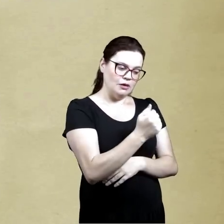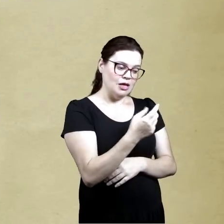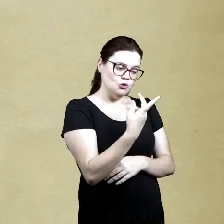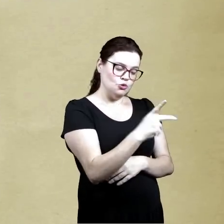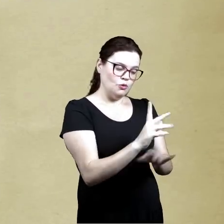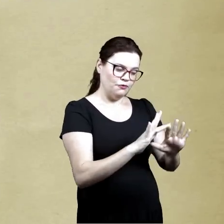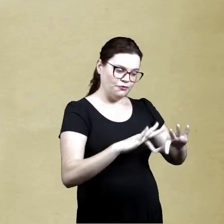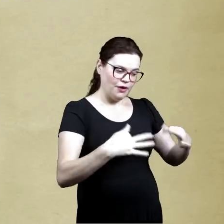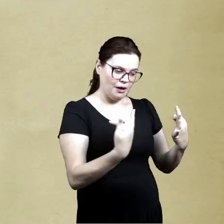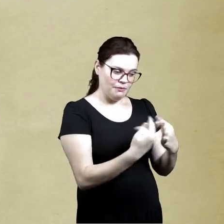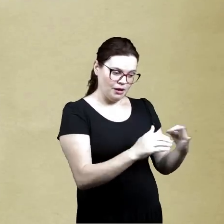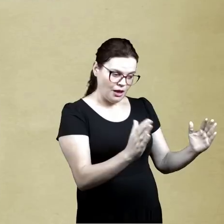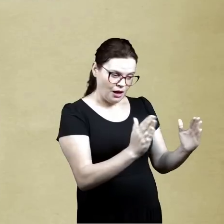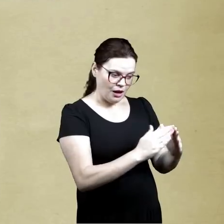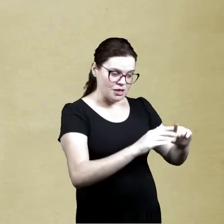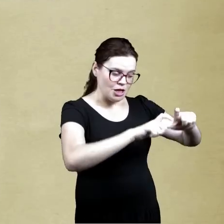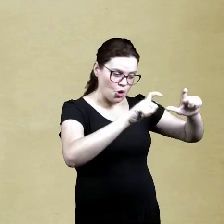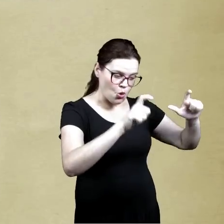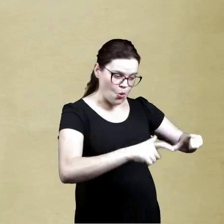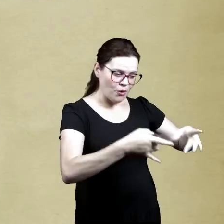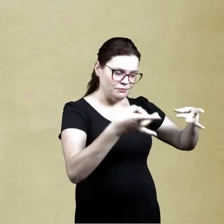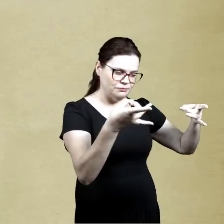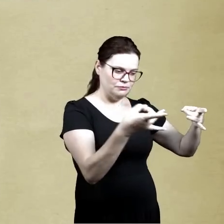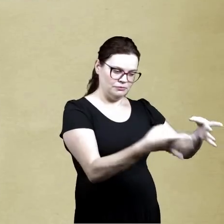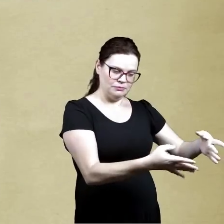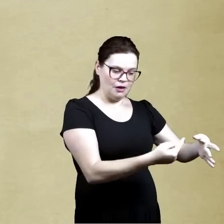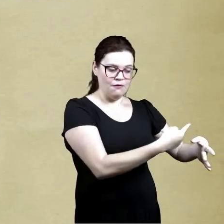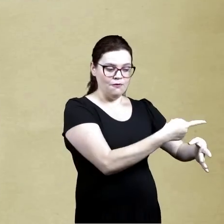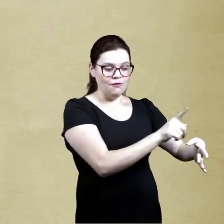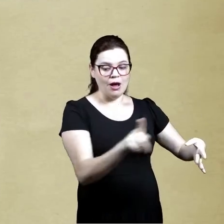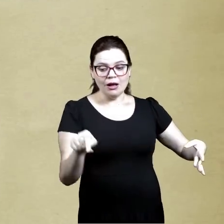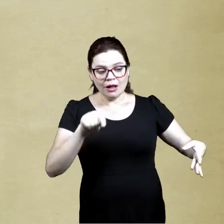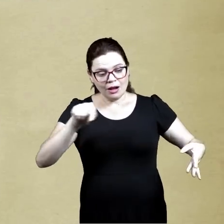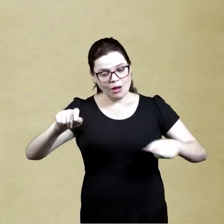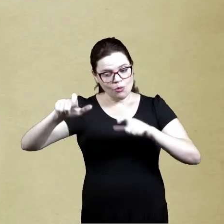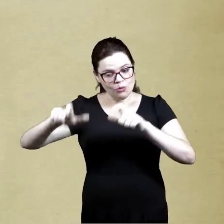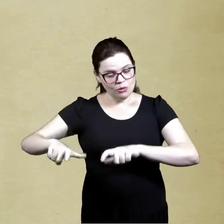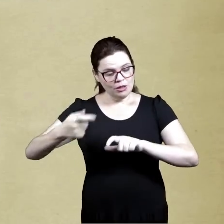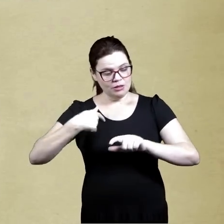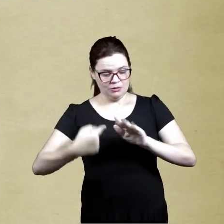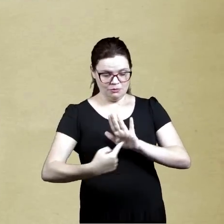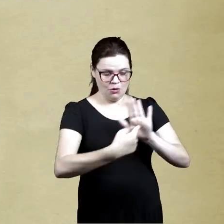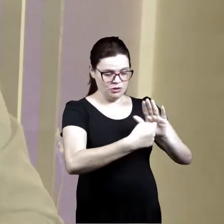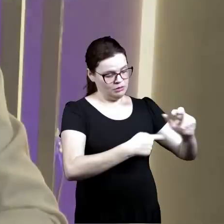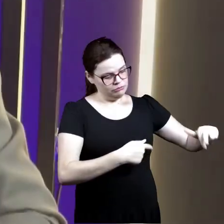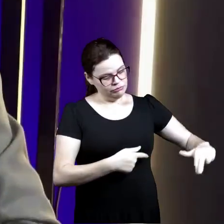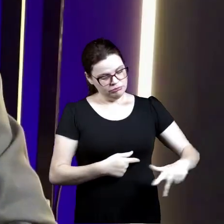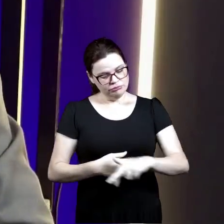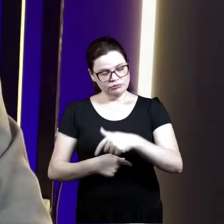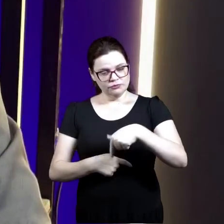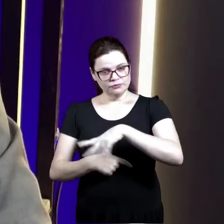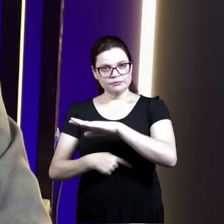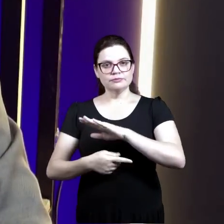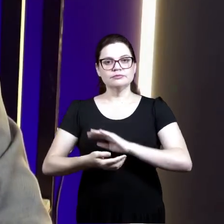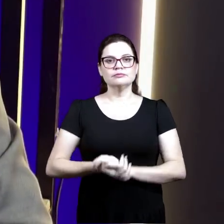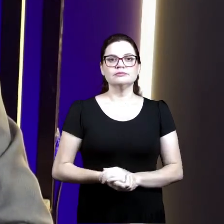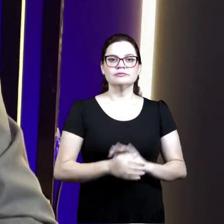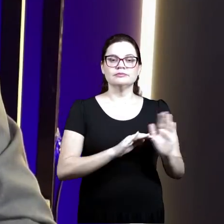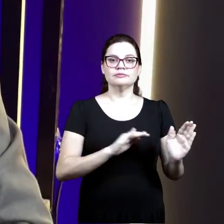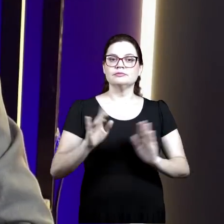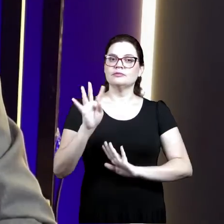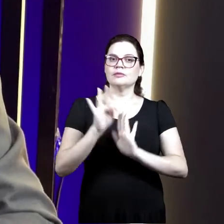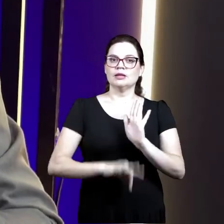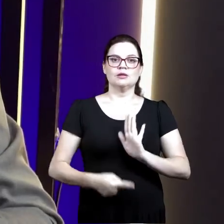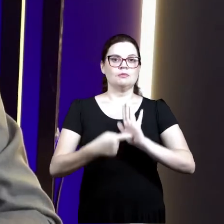tua parentela e da casa de teu pai, para a terra que eu te mostrarei. Então, esse texto aqui mostra o momento